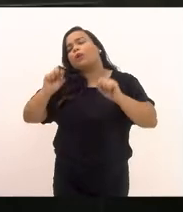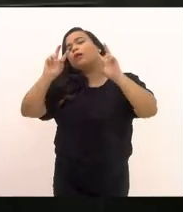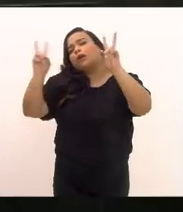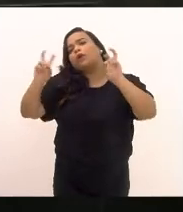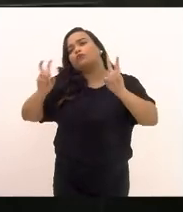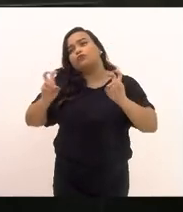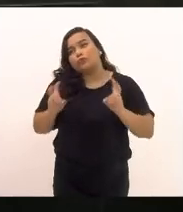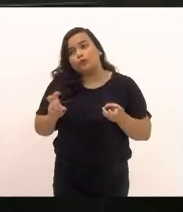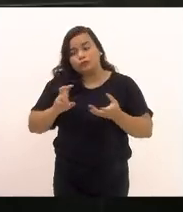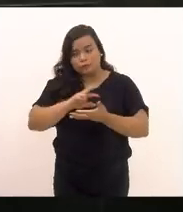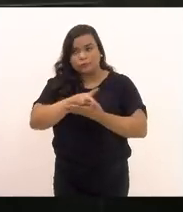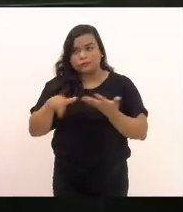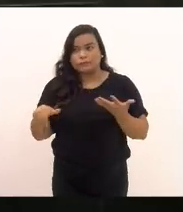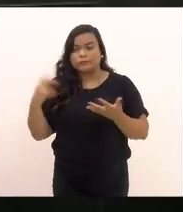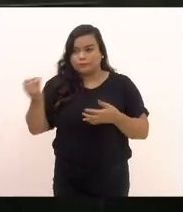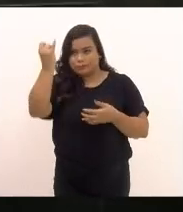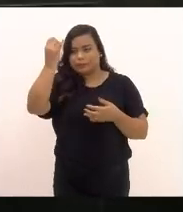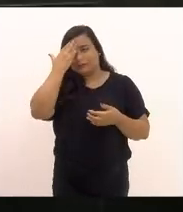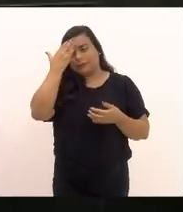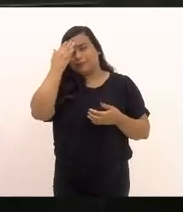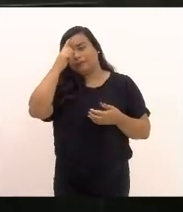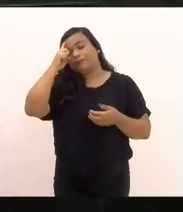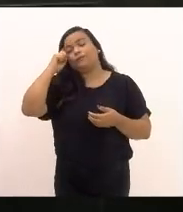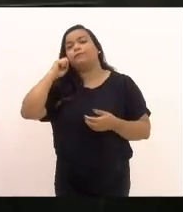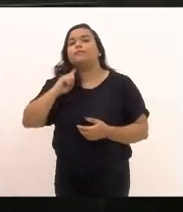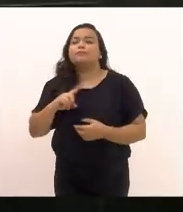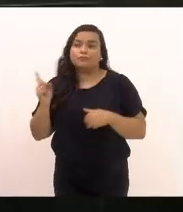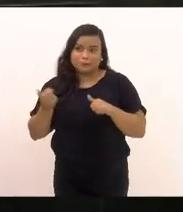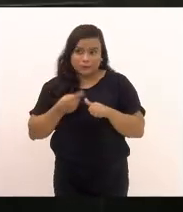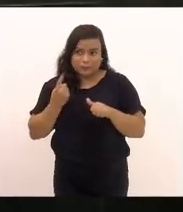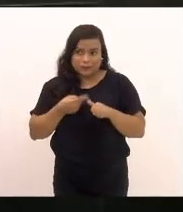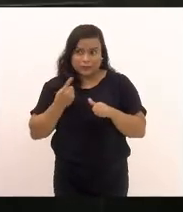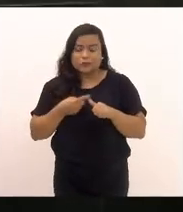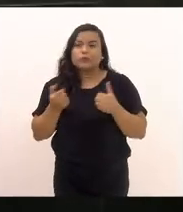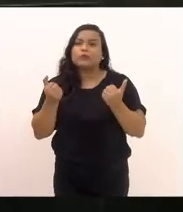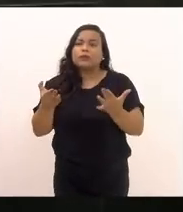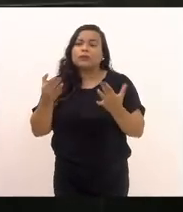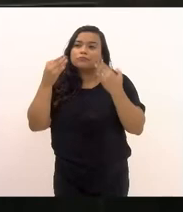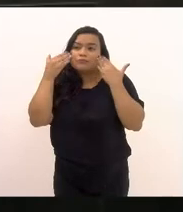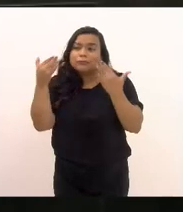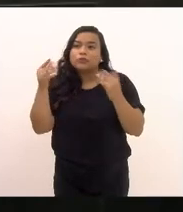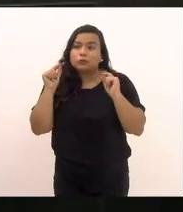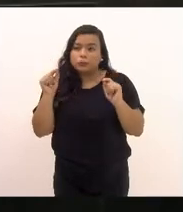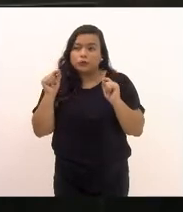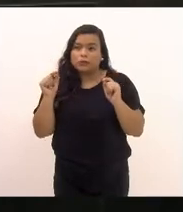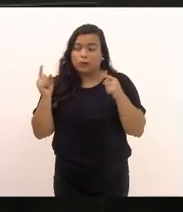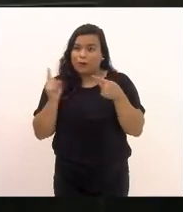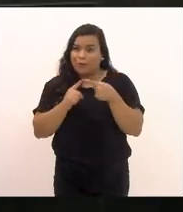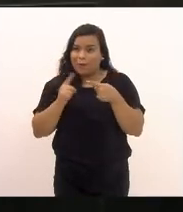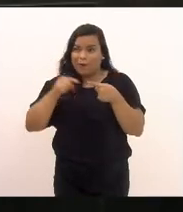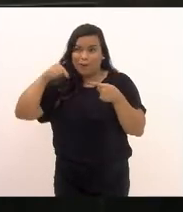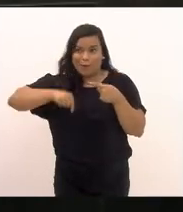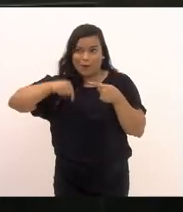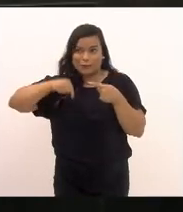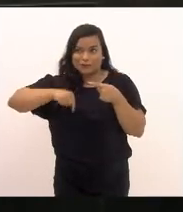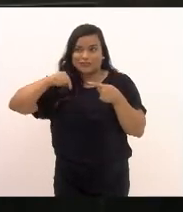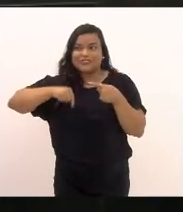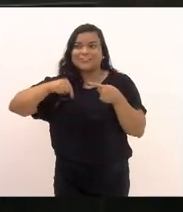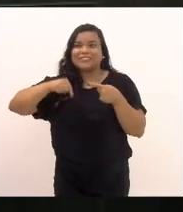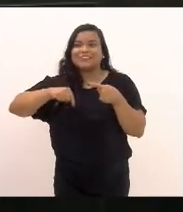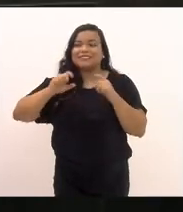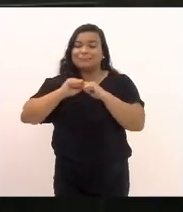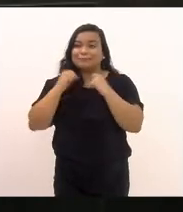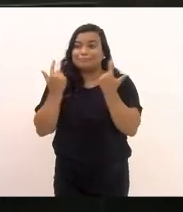parecem relevantes. Primeiro, destacar que hoje, nesta casa, foi instalada